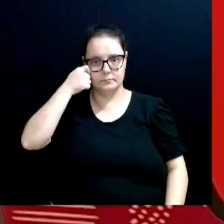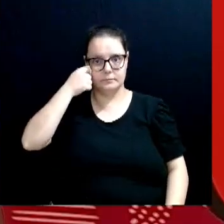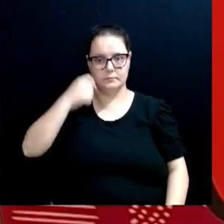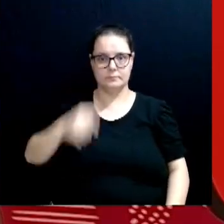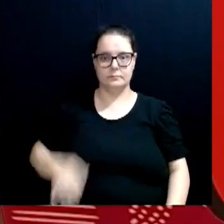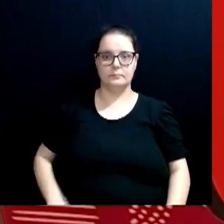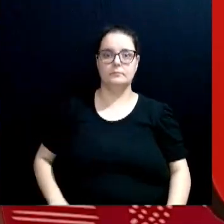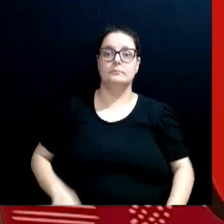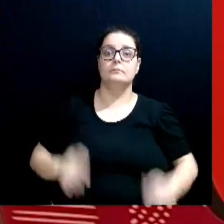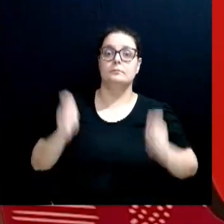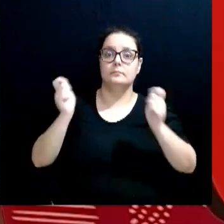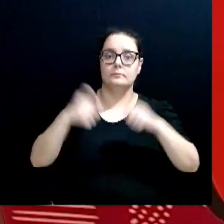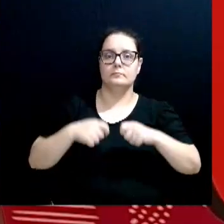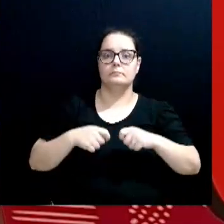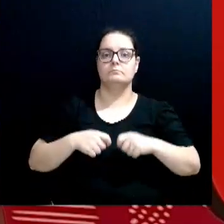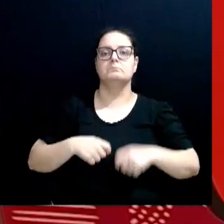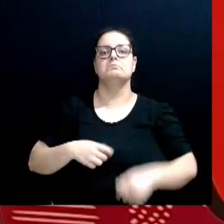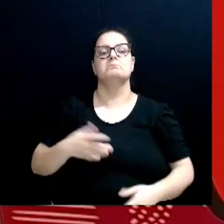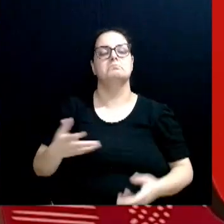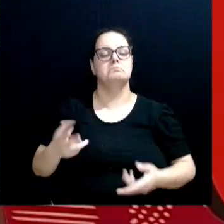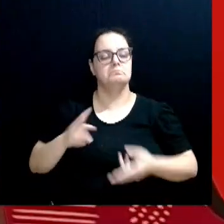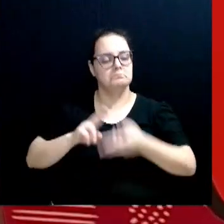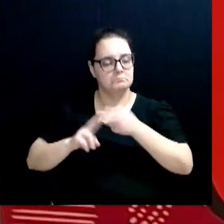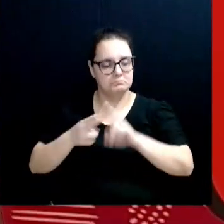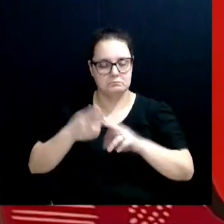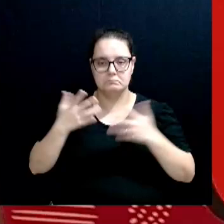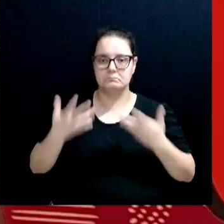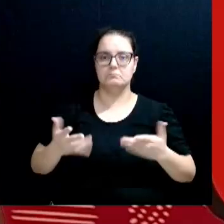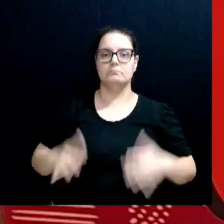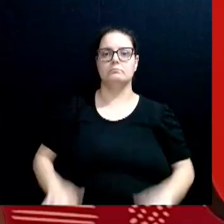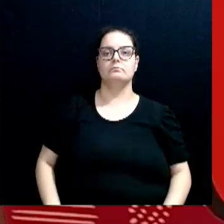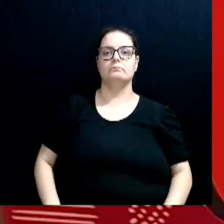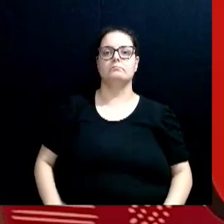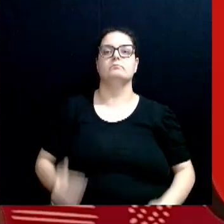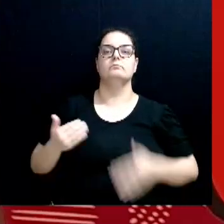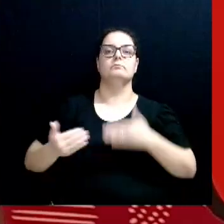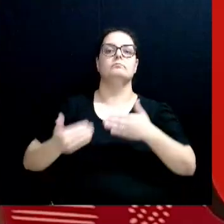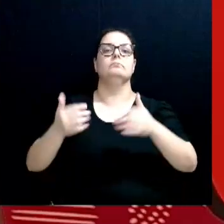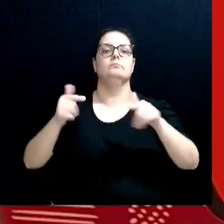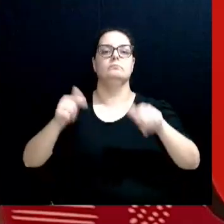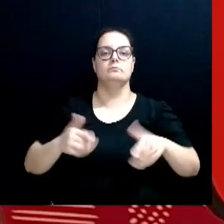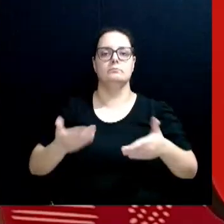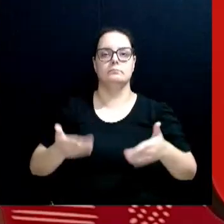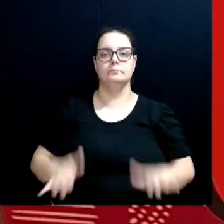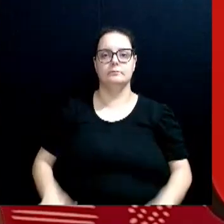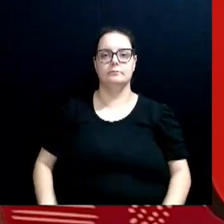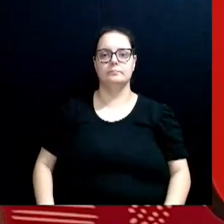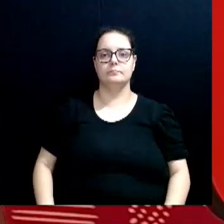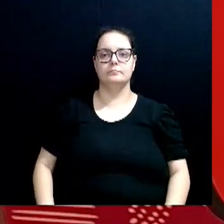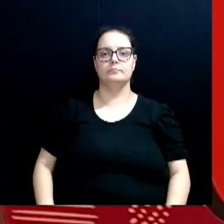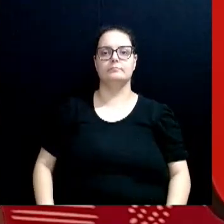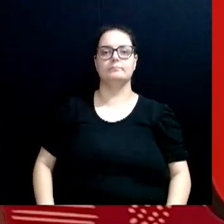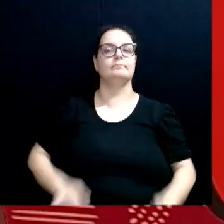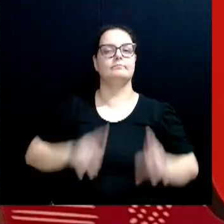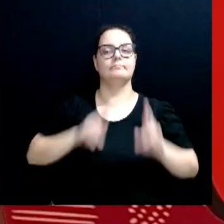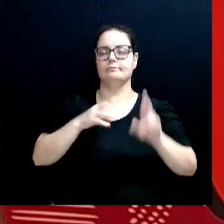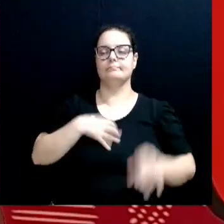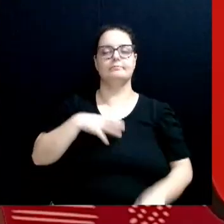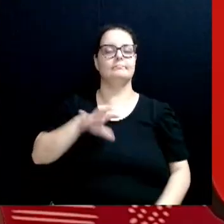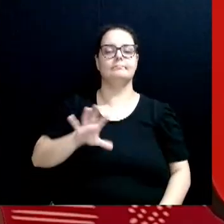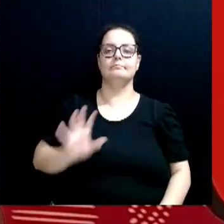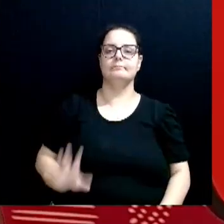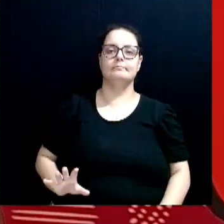competentes, capazes, né, para tocar esse lugar. Então eu só desejo isso, que tenha